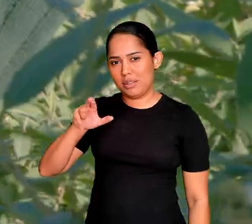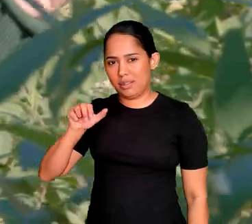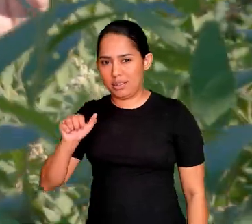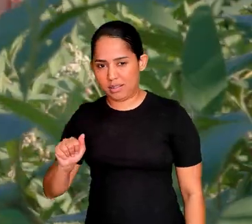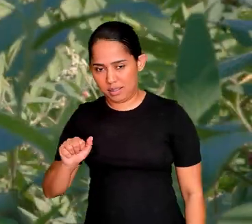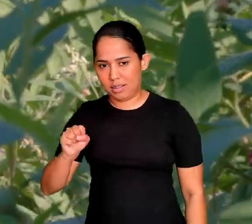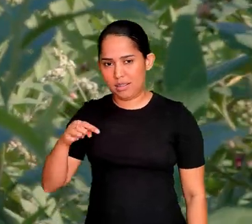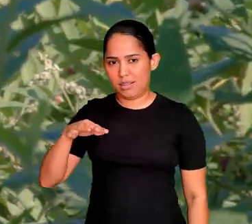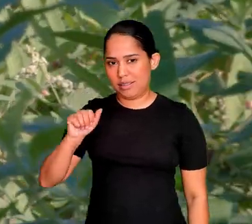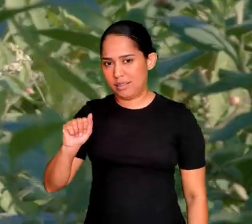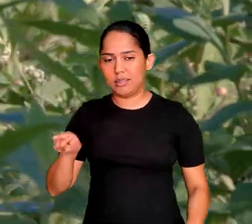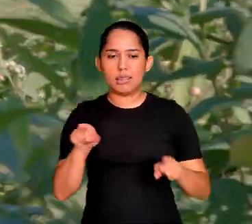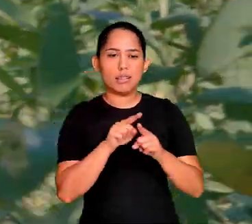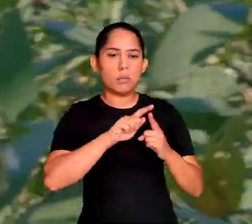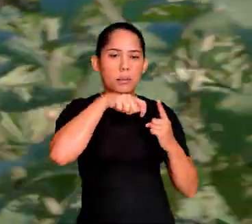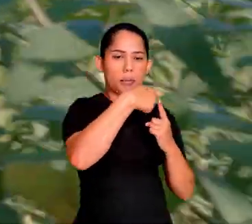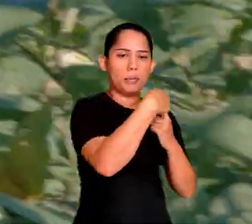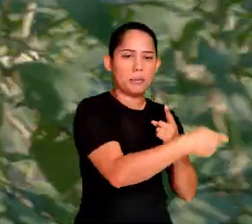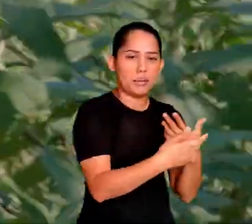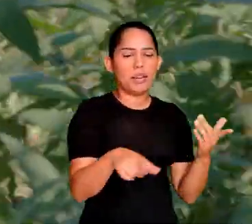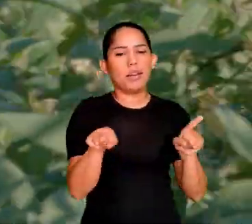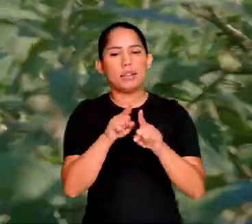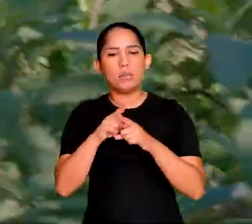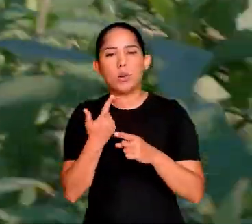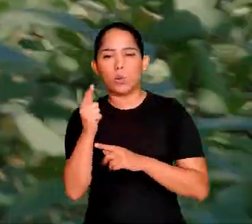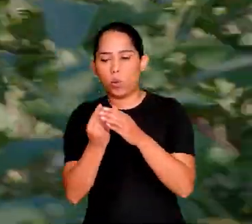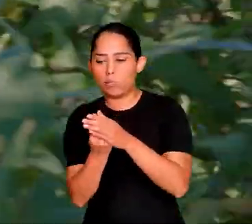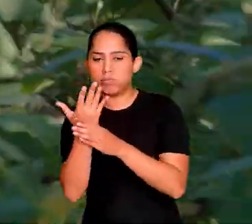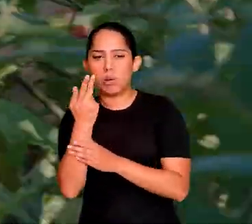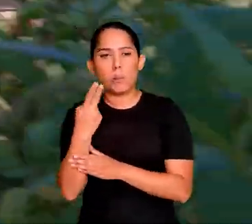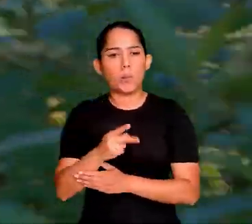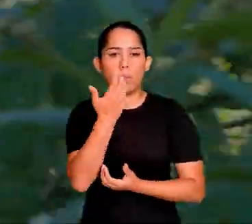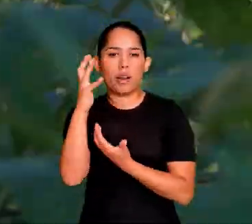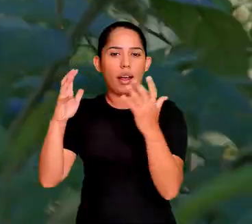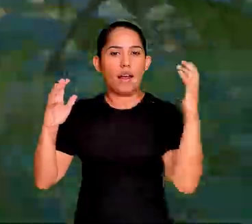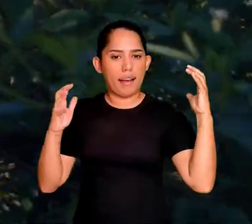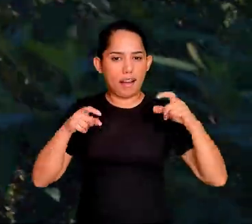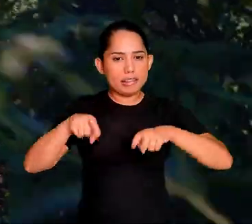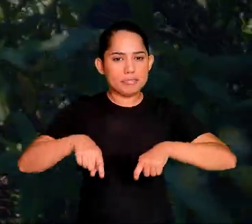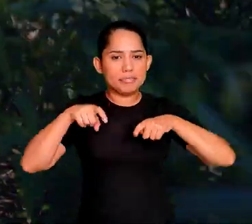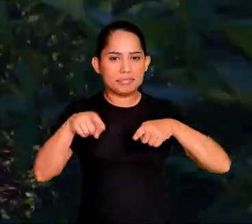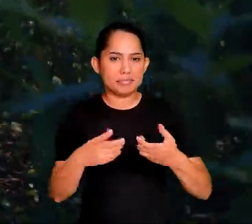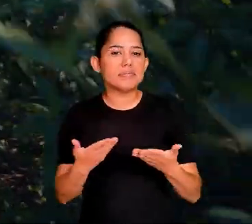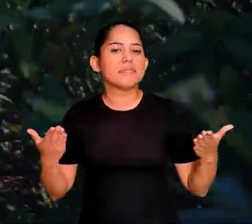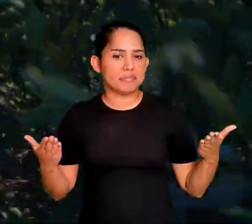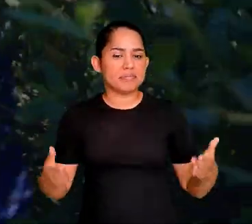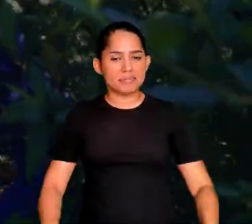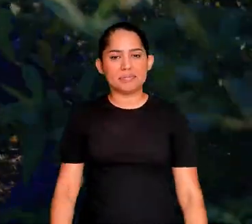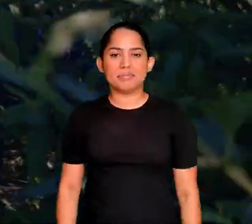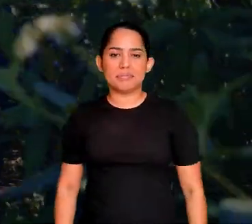as bananeiras. Daí tem as mudas de... Vamos entrar? Agrofloresta, né? A floresta,